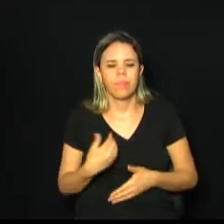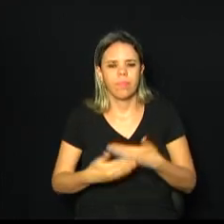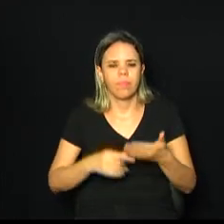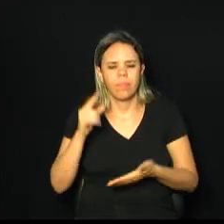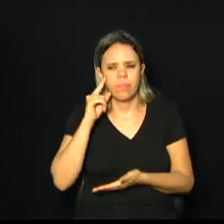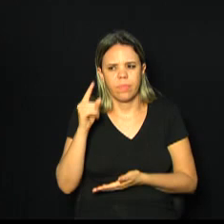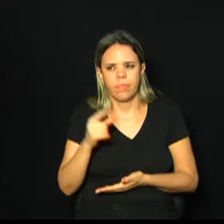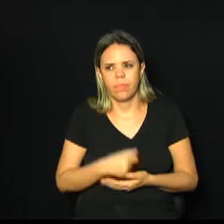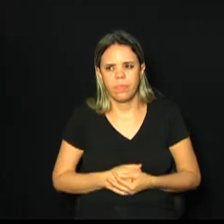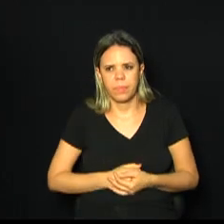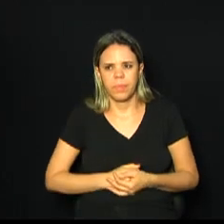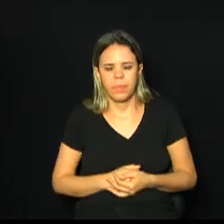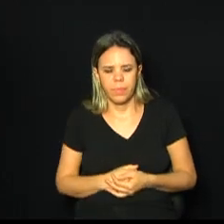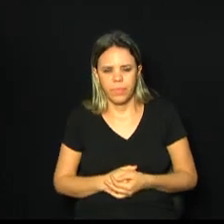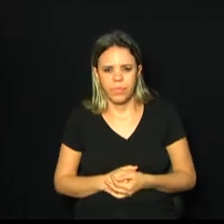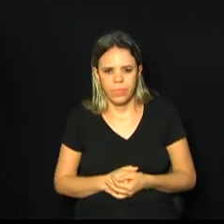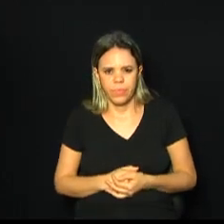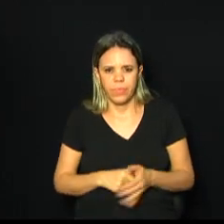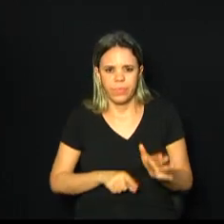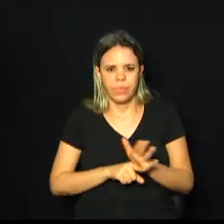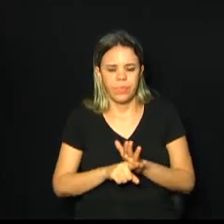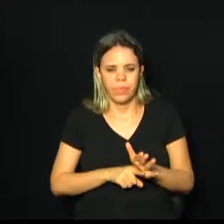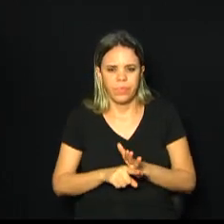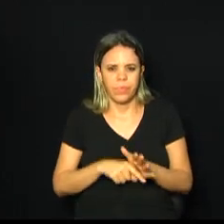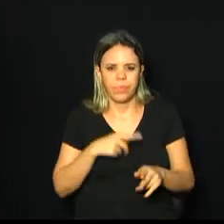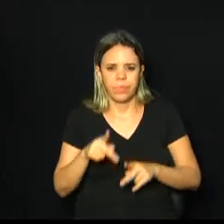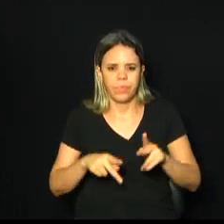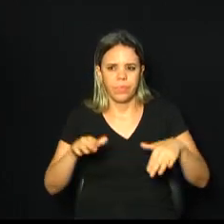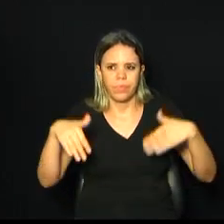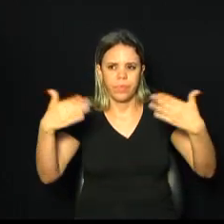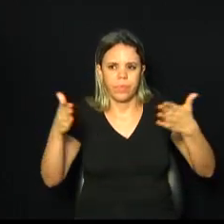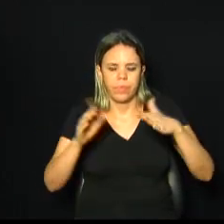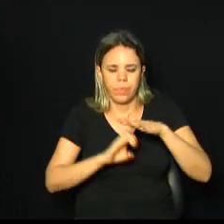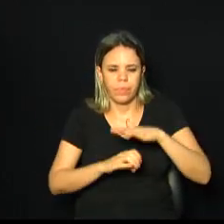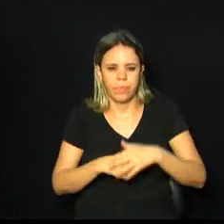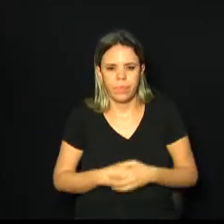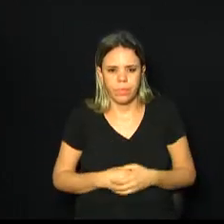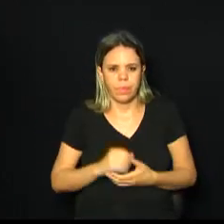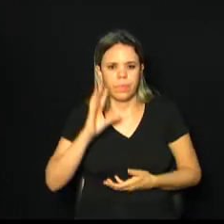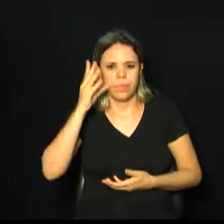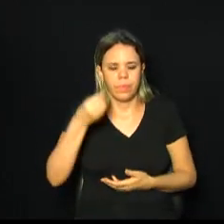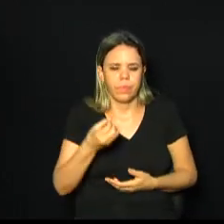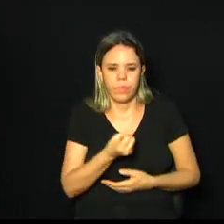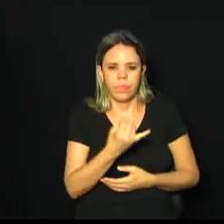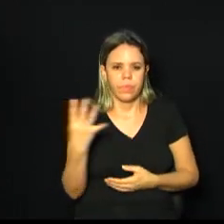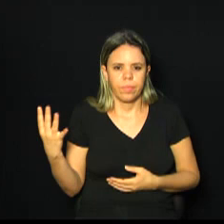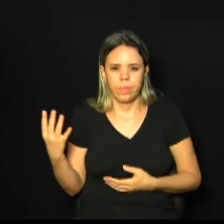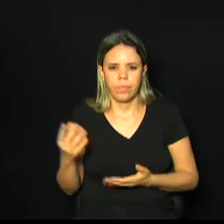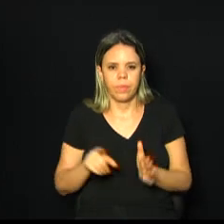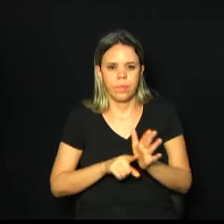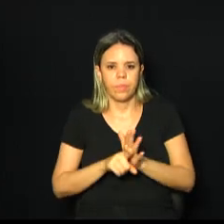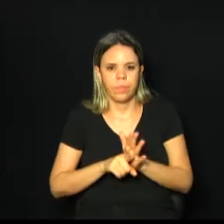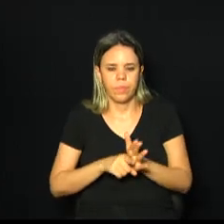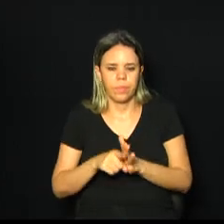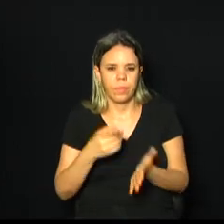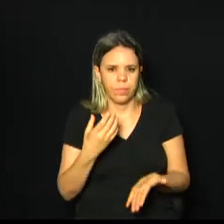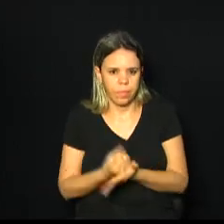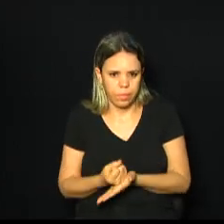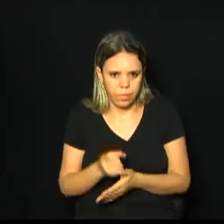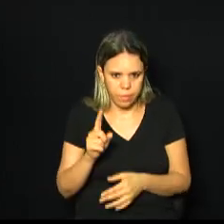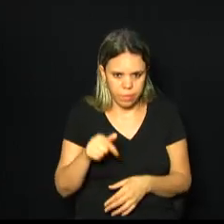dia dados de terceiros e entender o fluxo dessas informações. Para